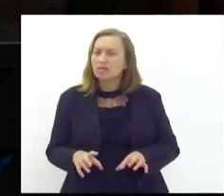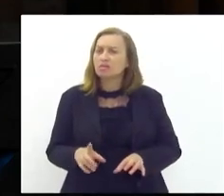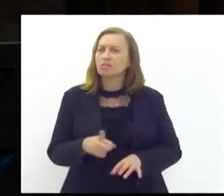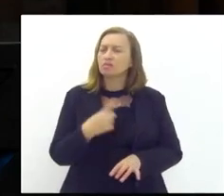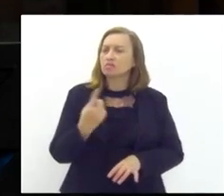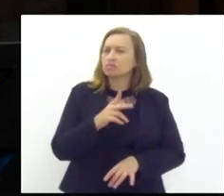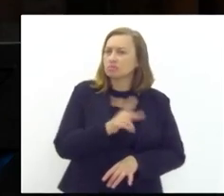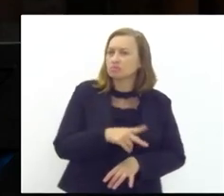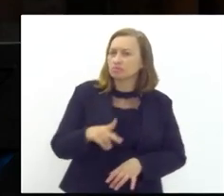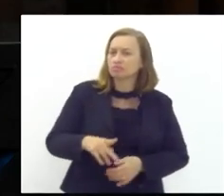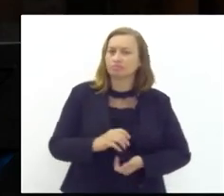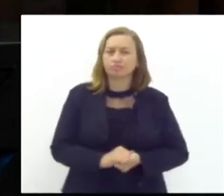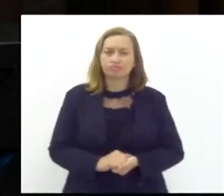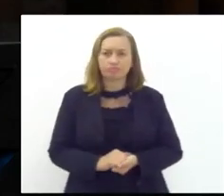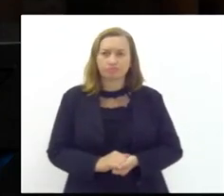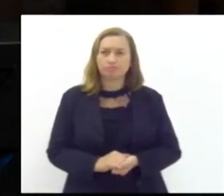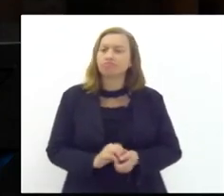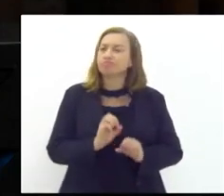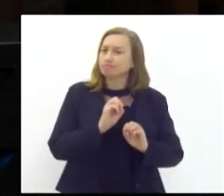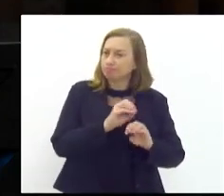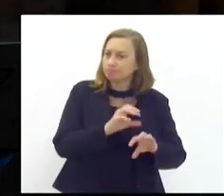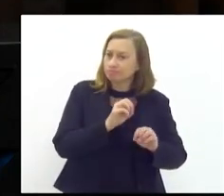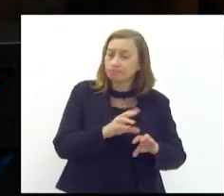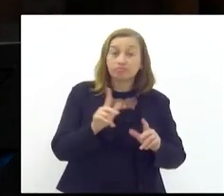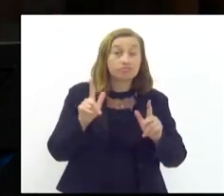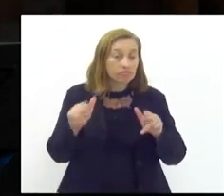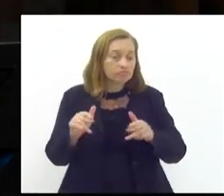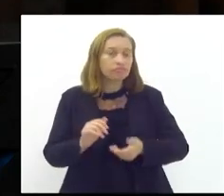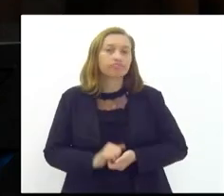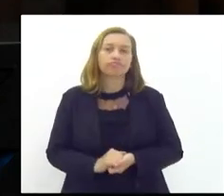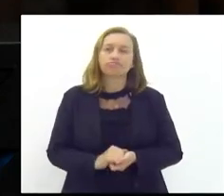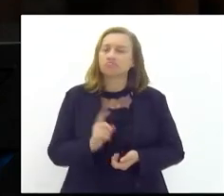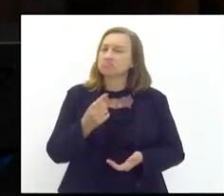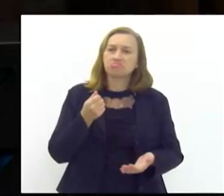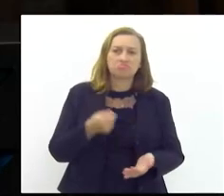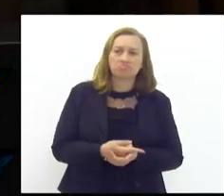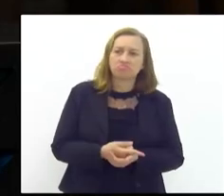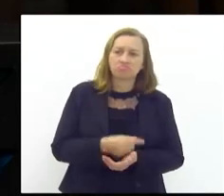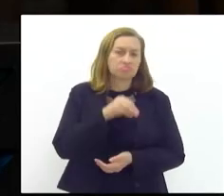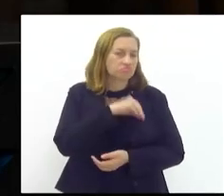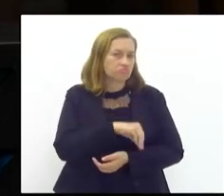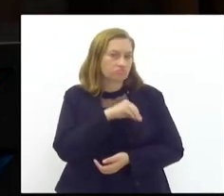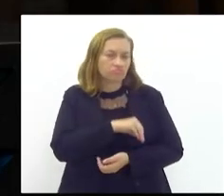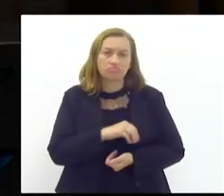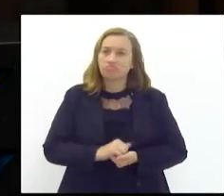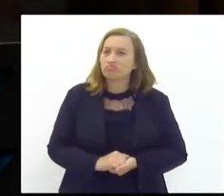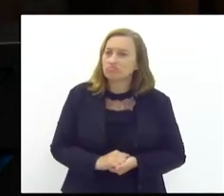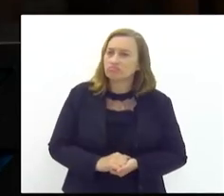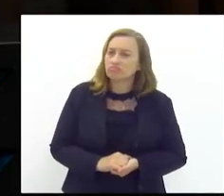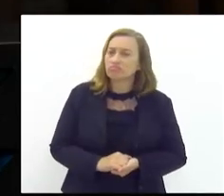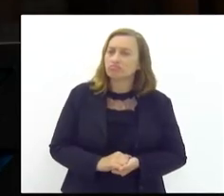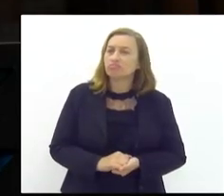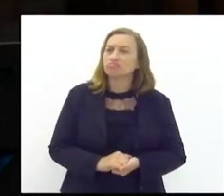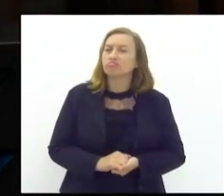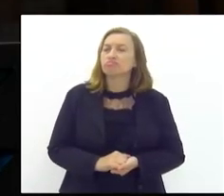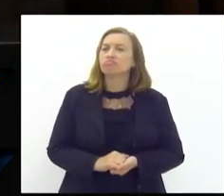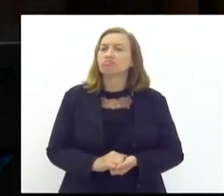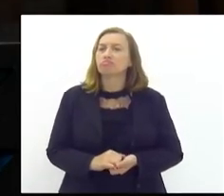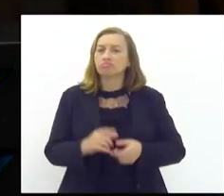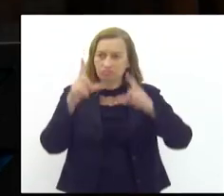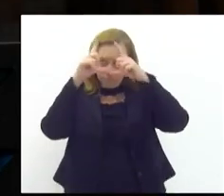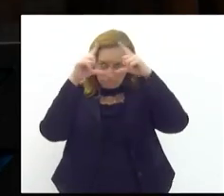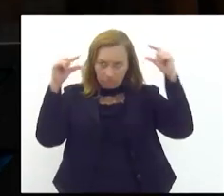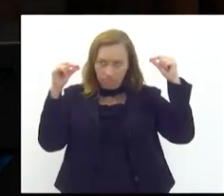professores na educação é igual não pago piso nacional para os nossos enfermeiros